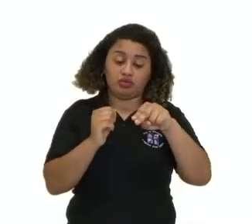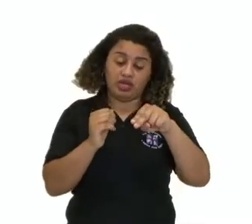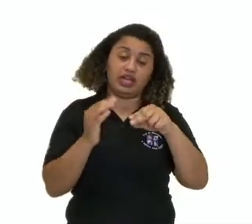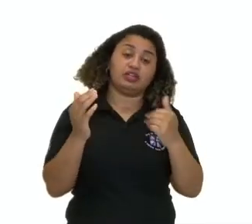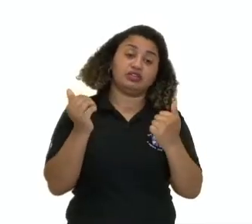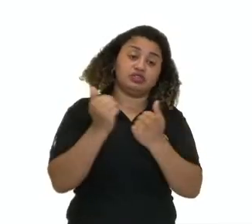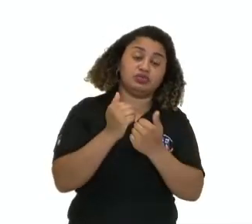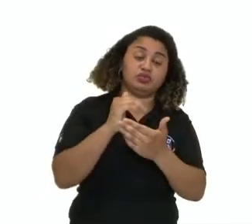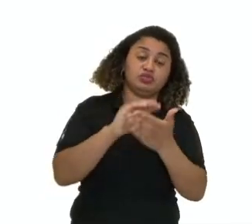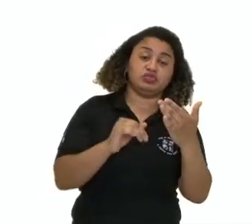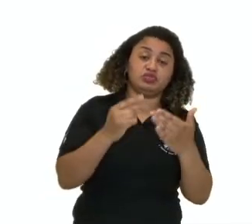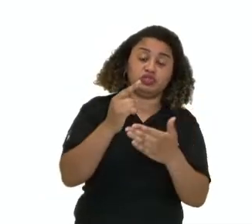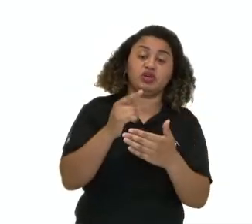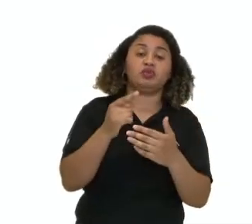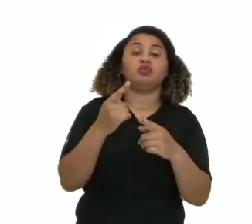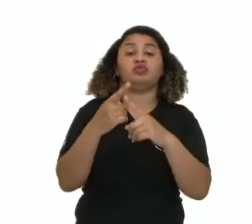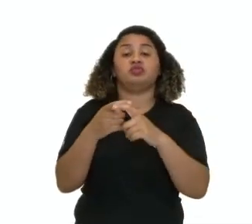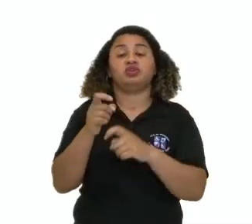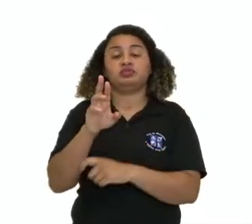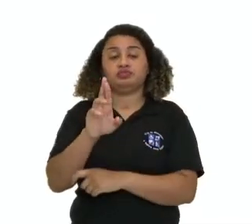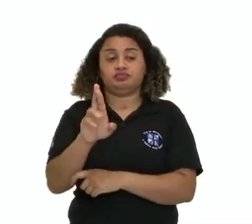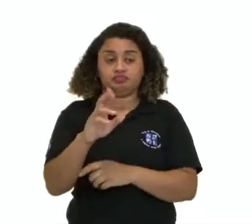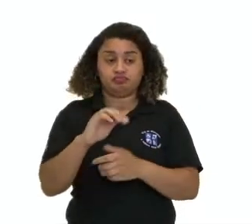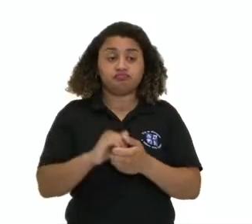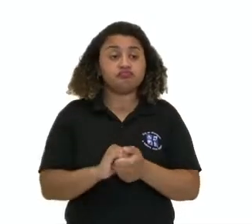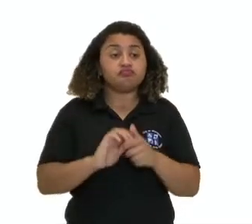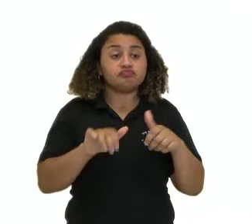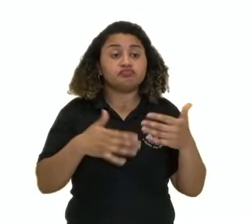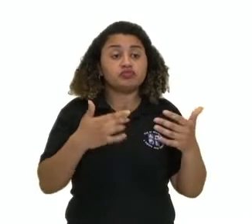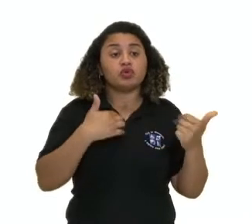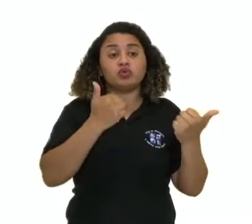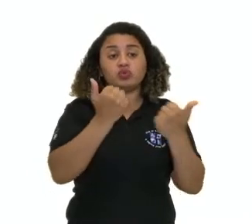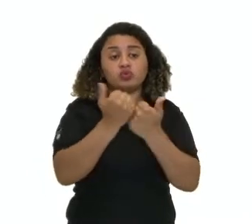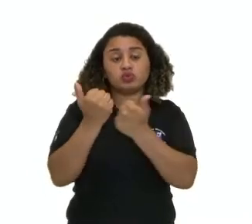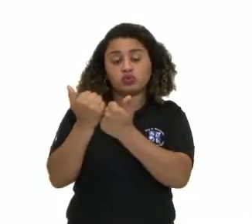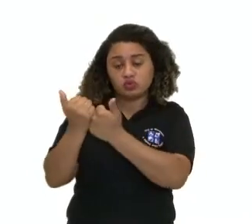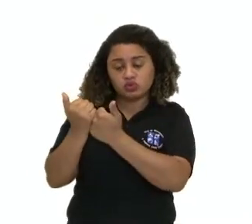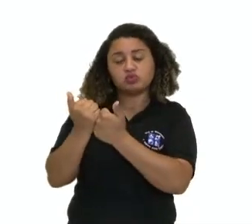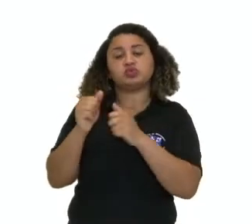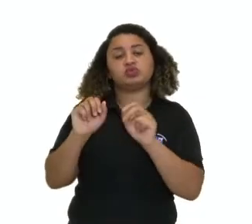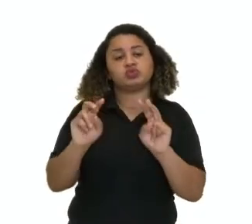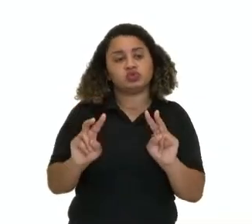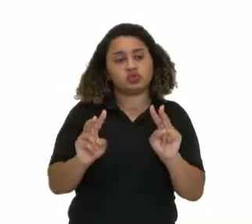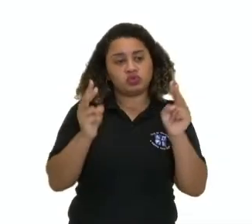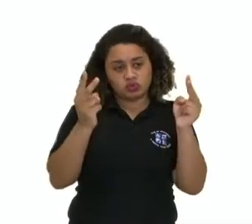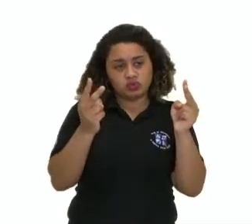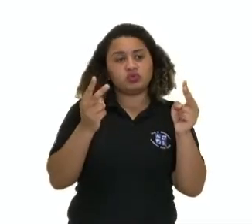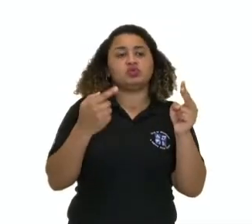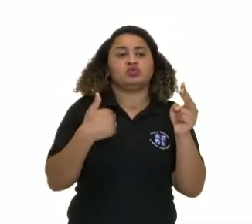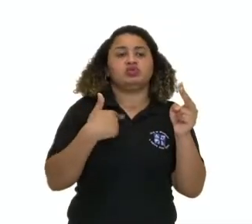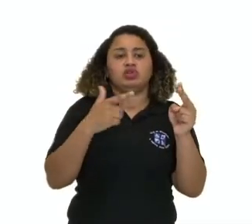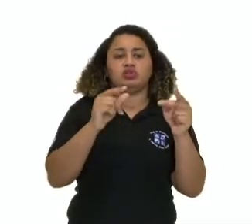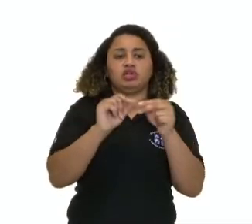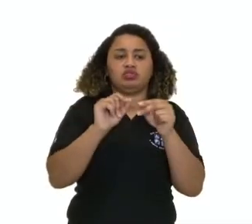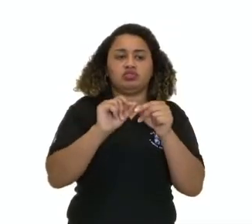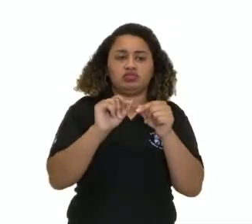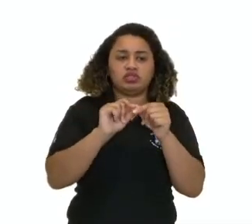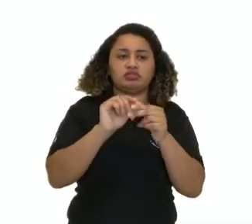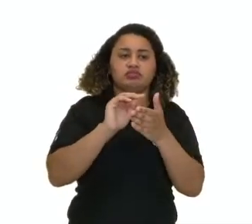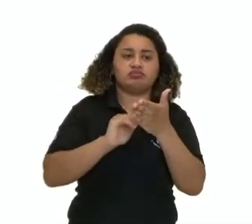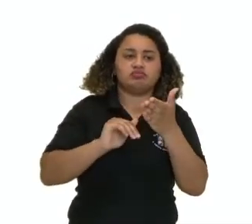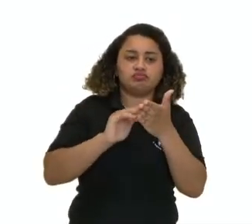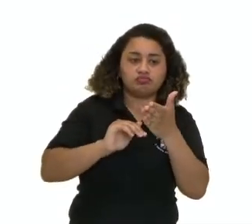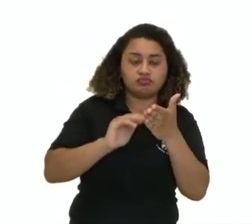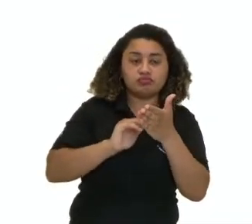vezes a razão. Quero descobrir o A10, ou seja, tem 10 termos essa PA, né? O meu enésimo termo